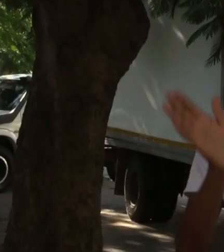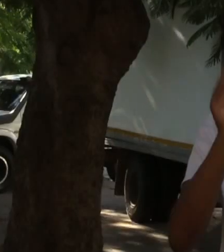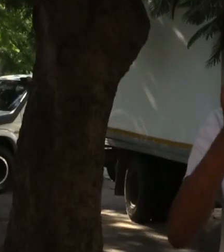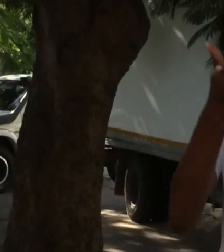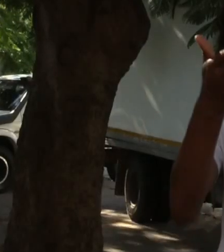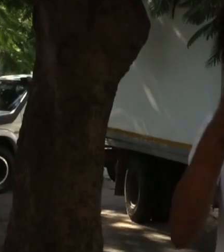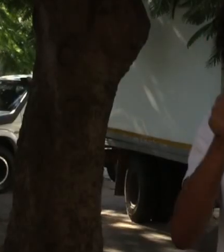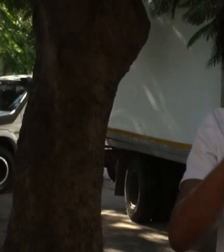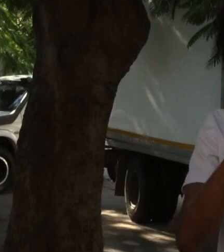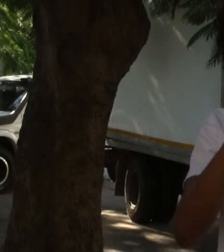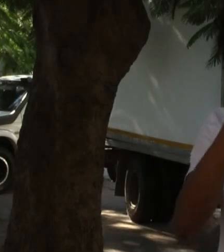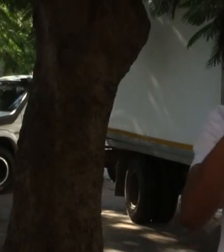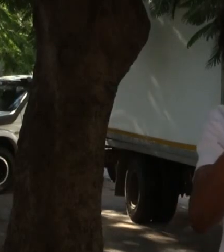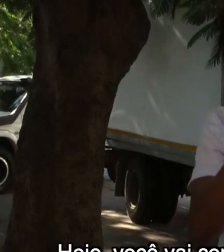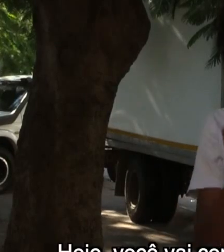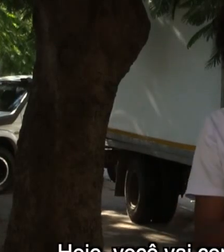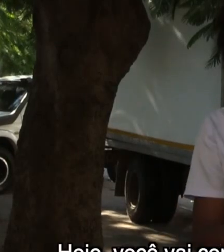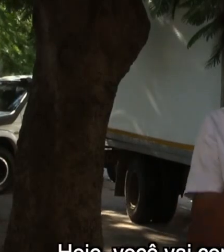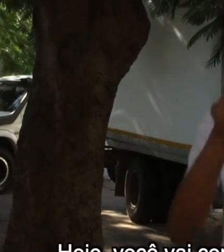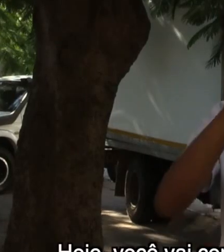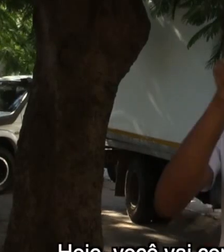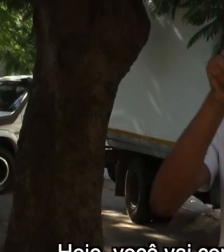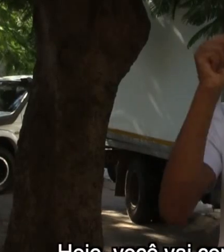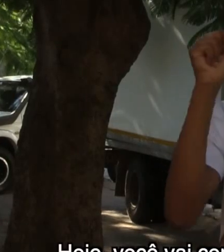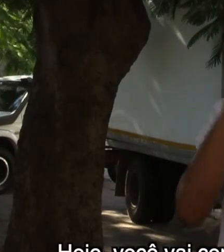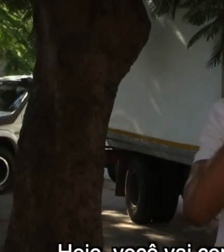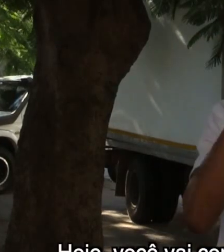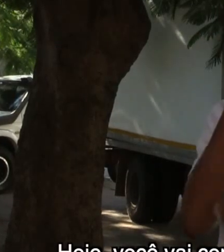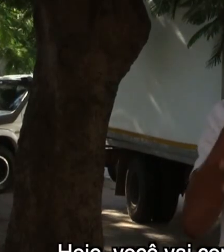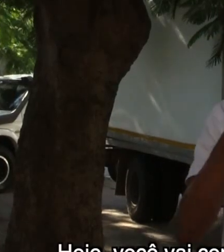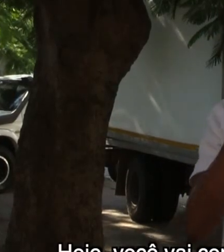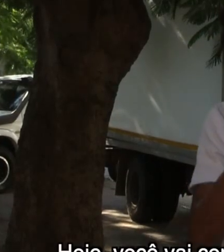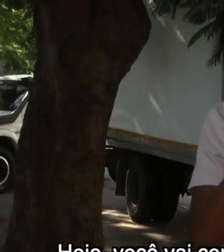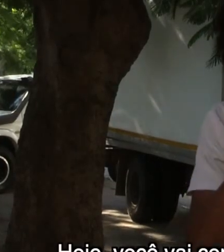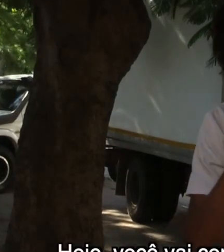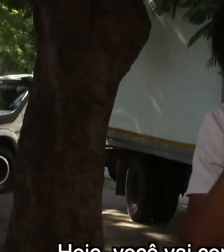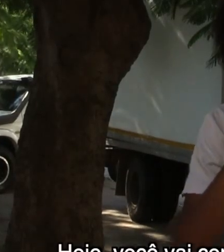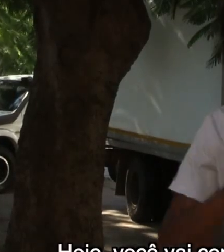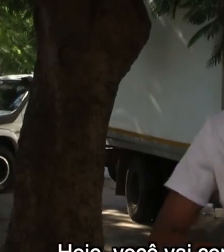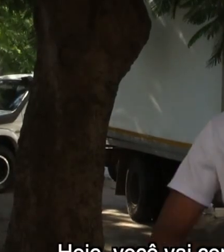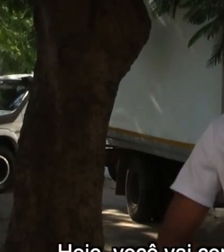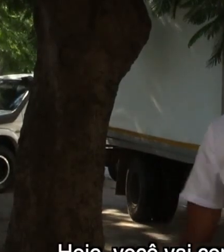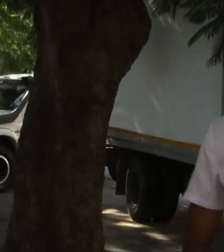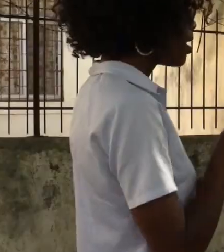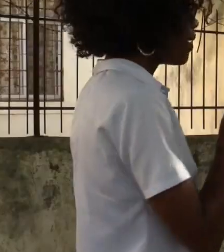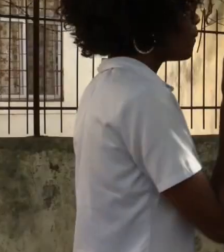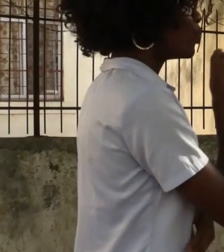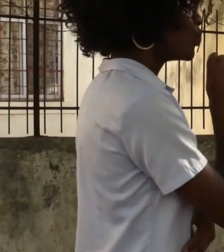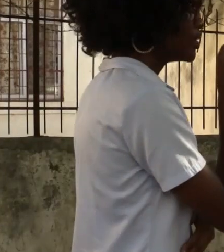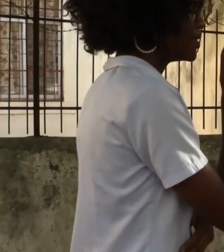Olá bem-vindo hoje você vai conhecer os sinais de algumas artes